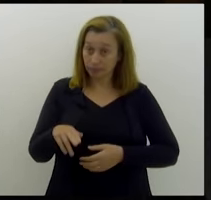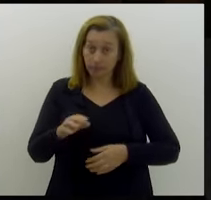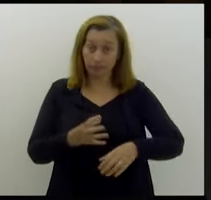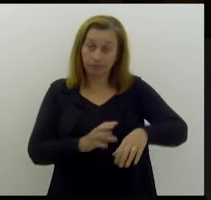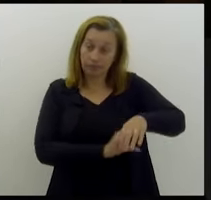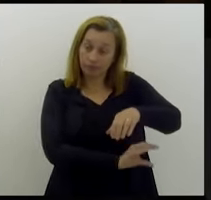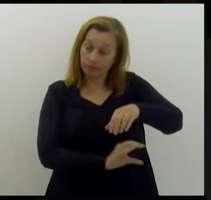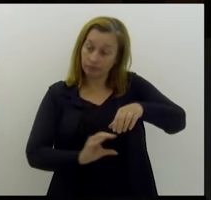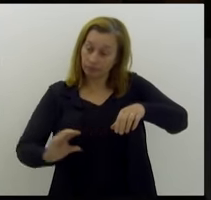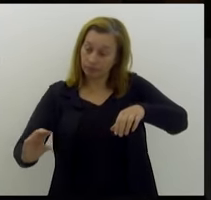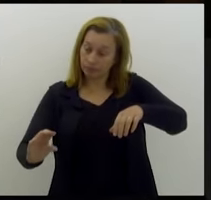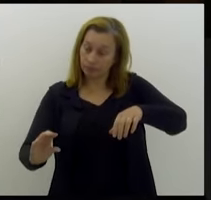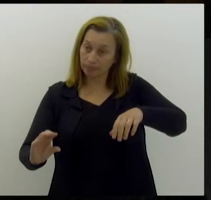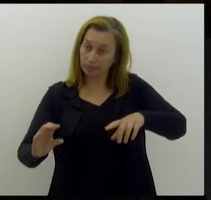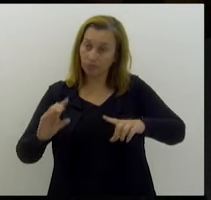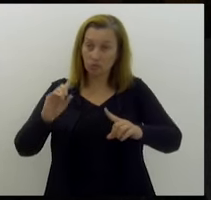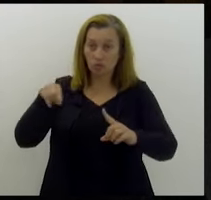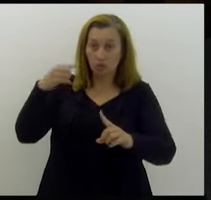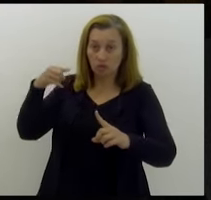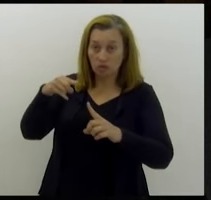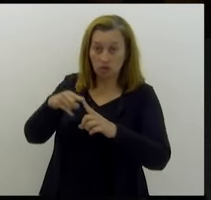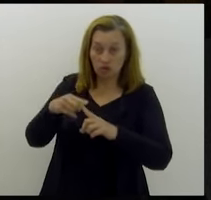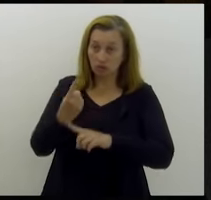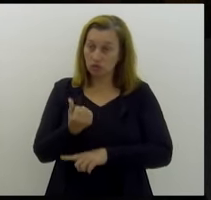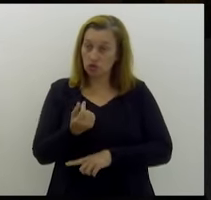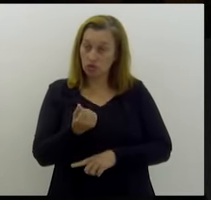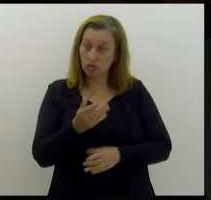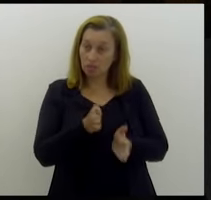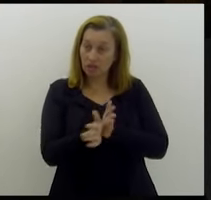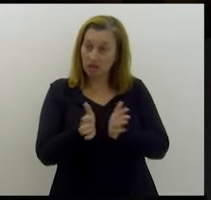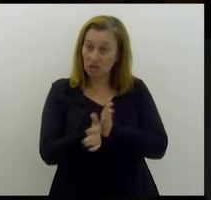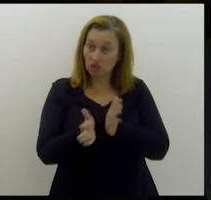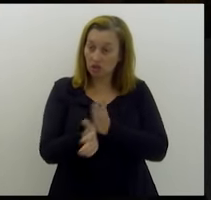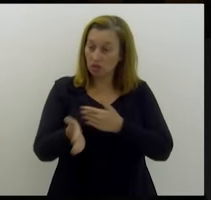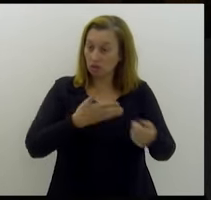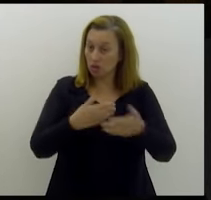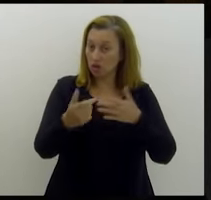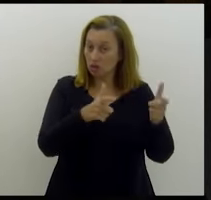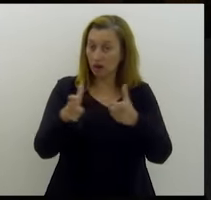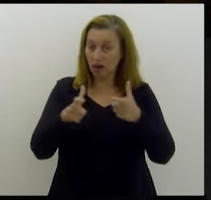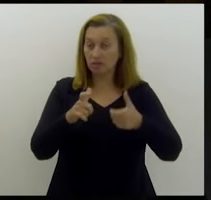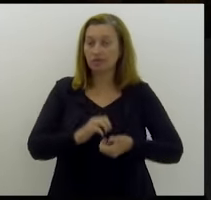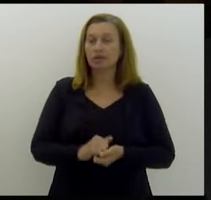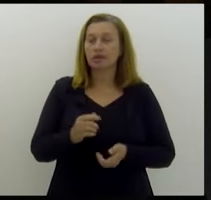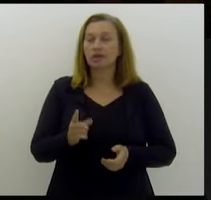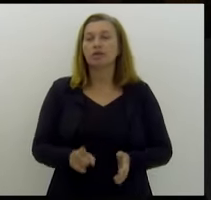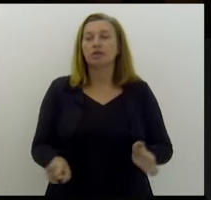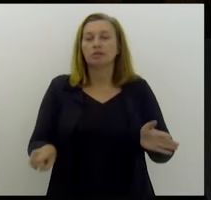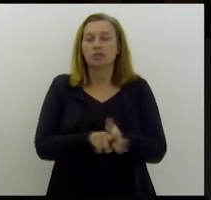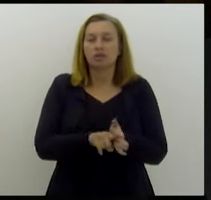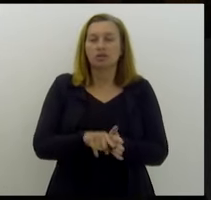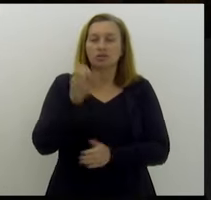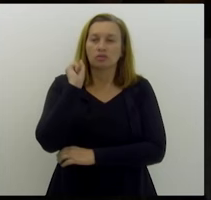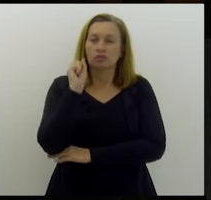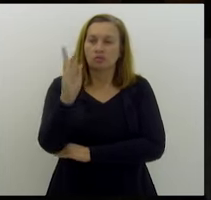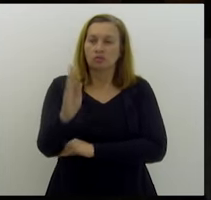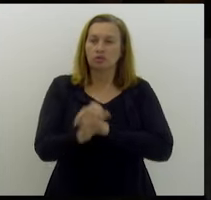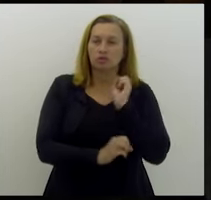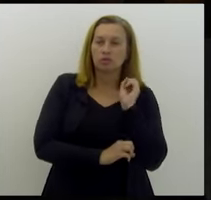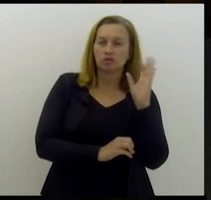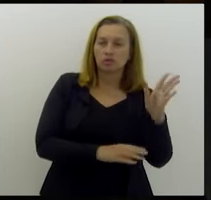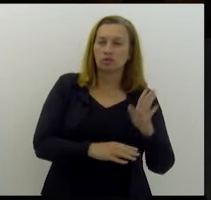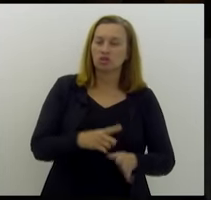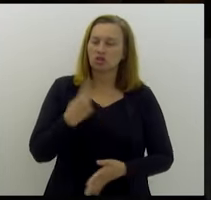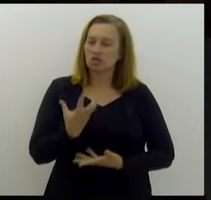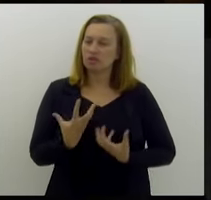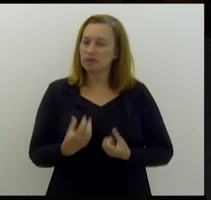vai distorcer o objetivo do fecan para gastar dinheiro com qualquer coisa menos com o meio ambiente e que a gente vai